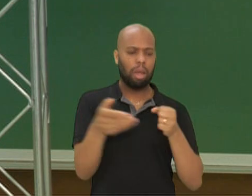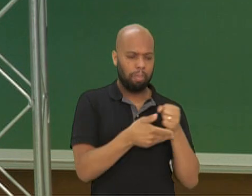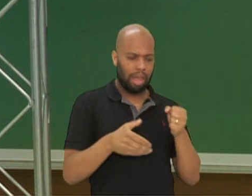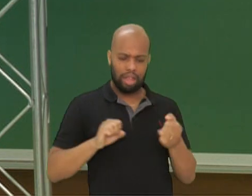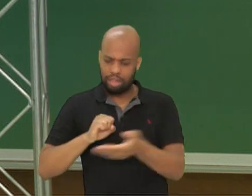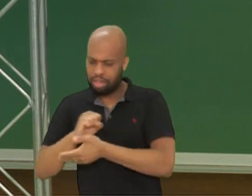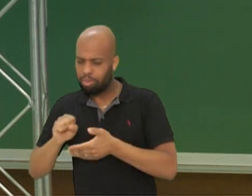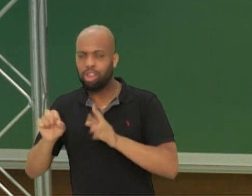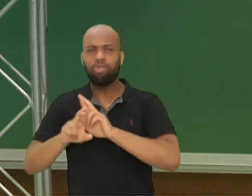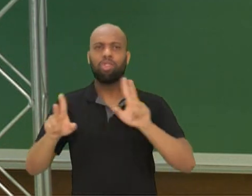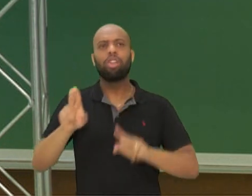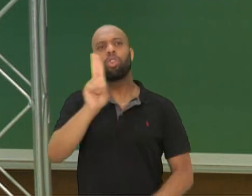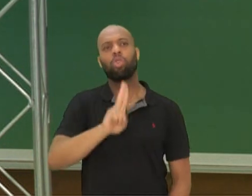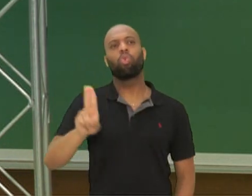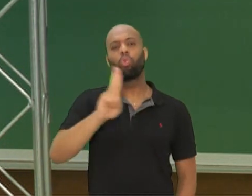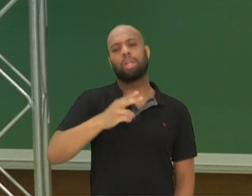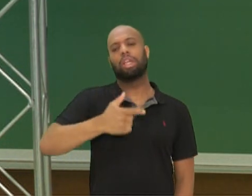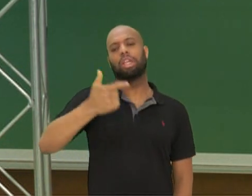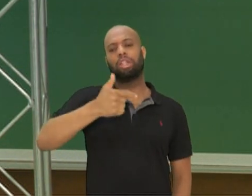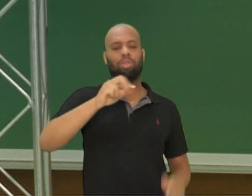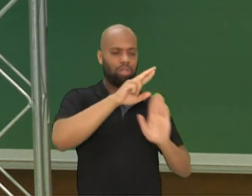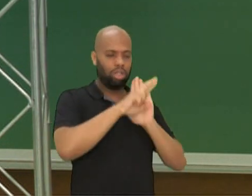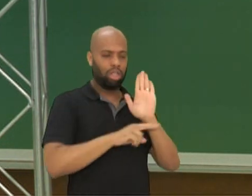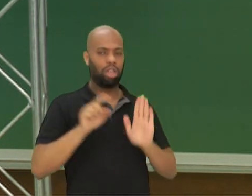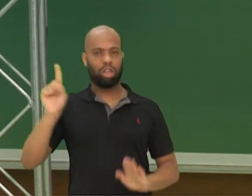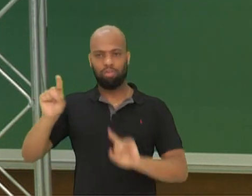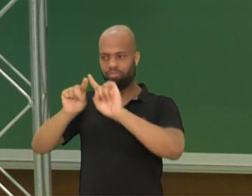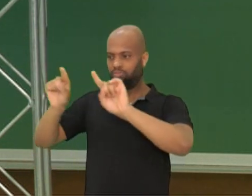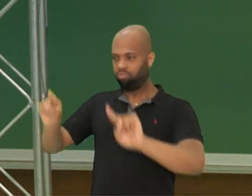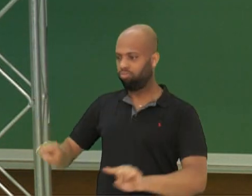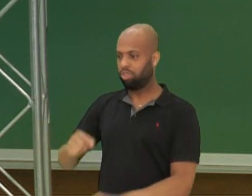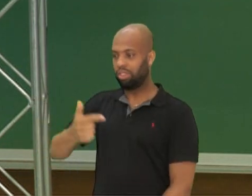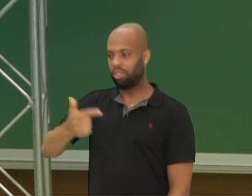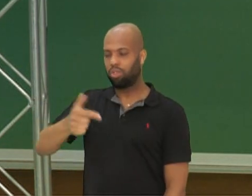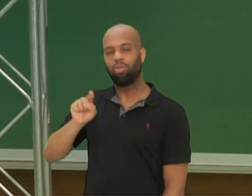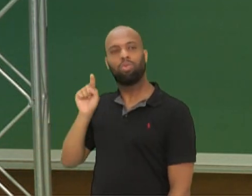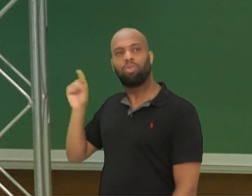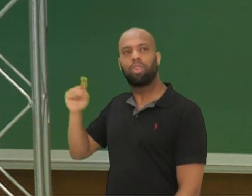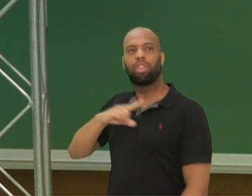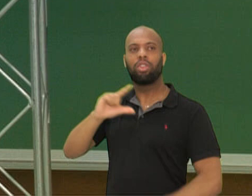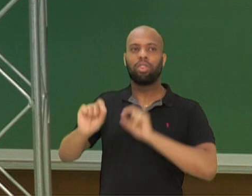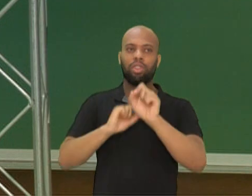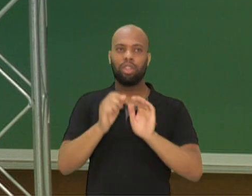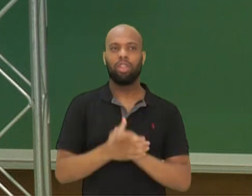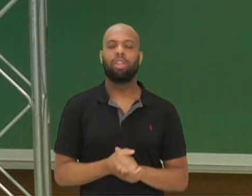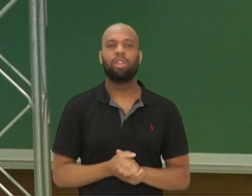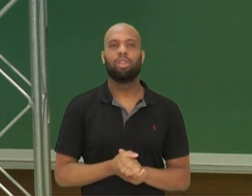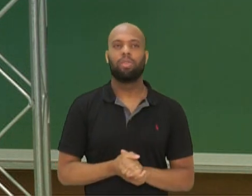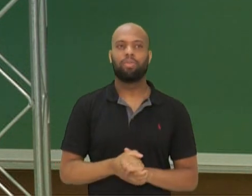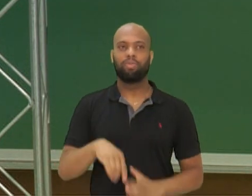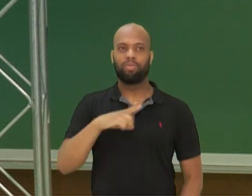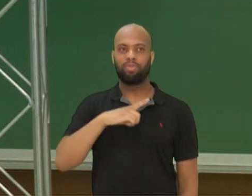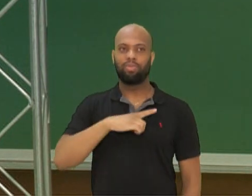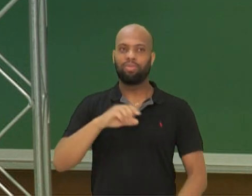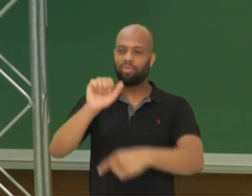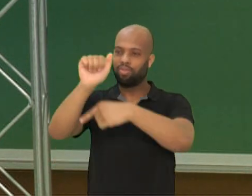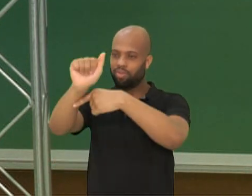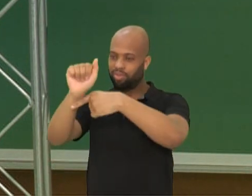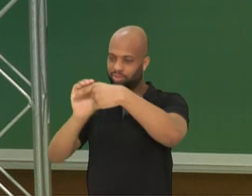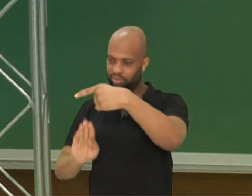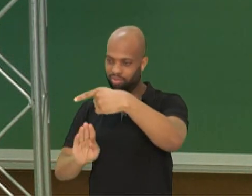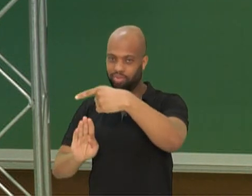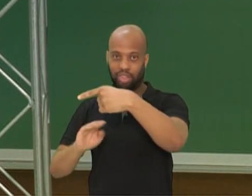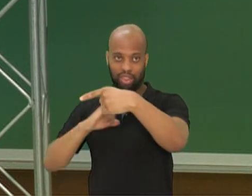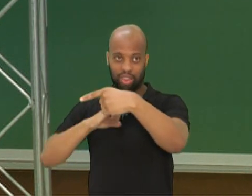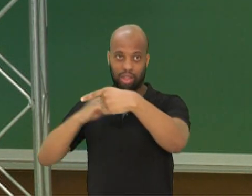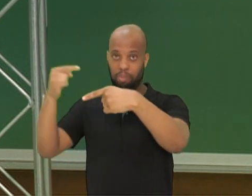o sinal do expoente. É isso que essa propriedade diz. A sobre b elevado a menos n pode ser reescrito